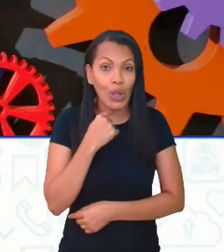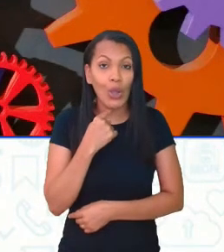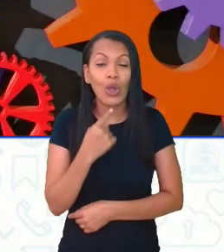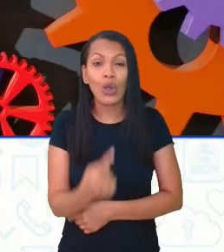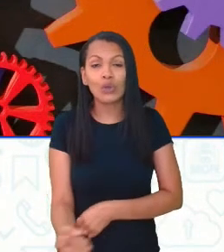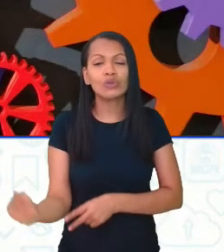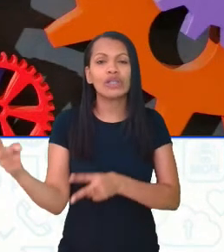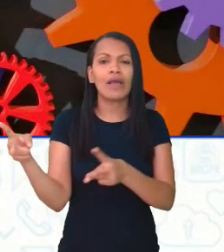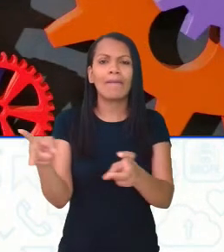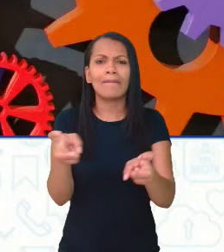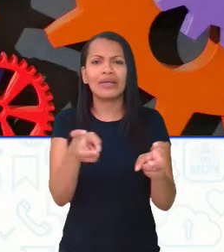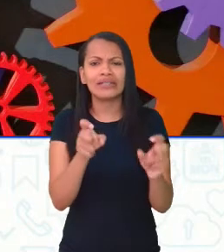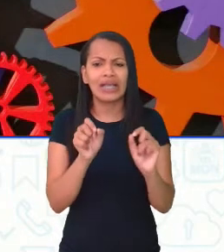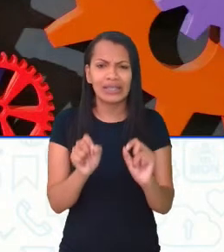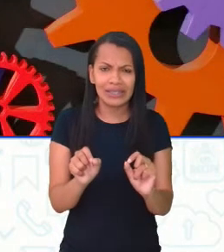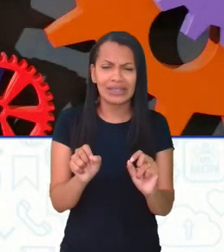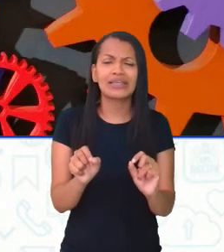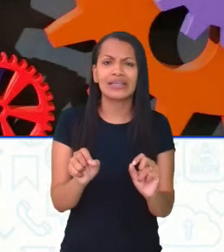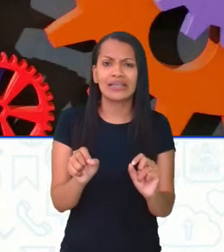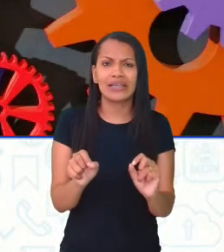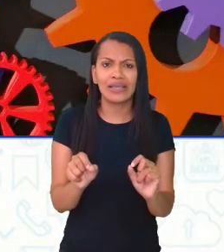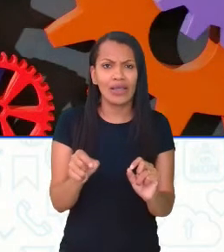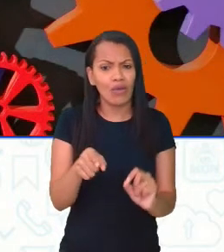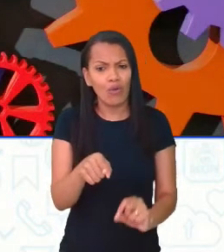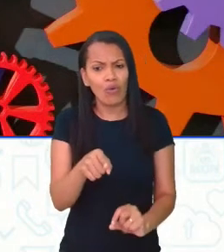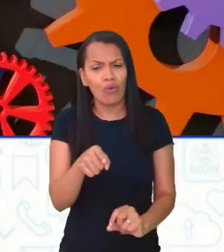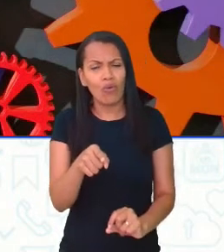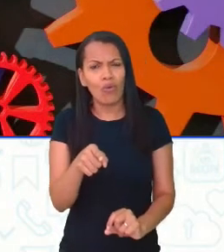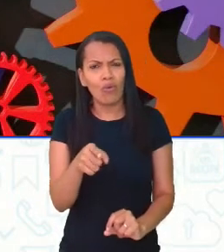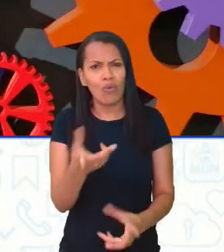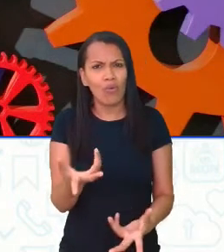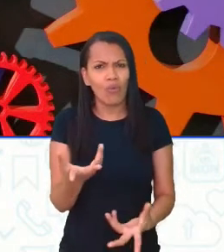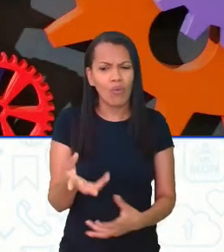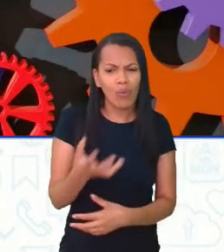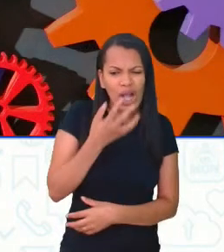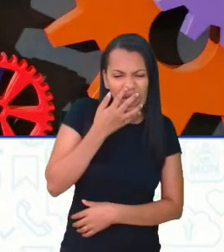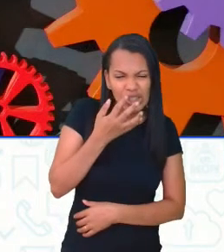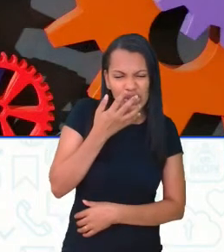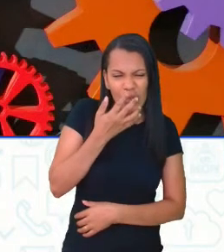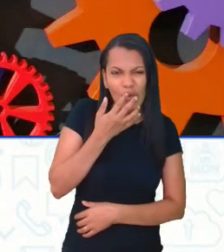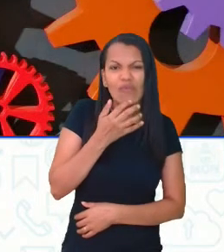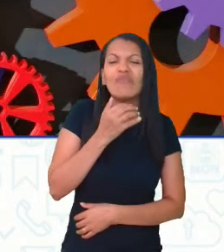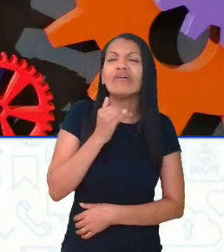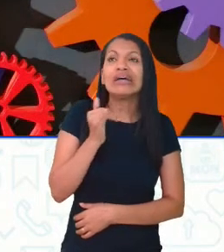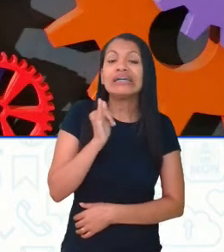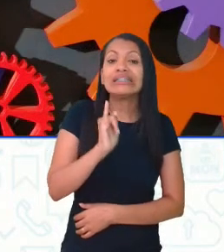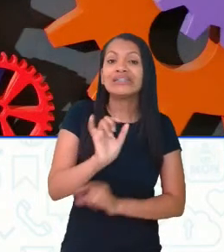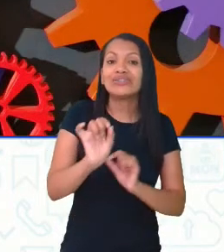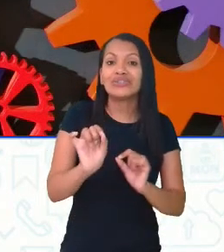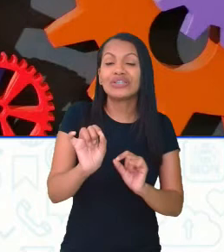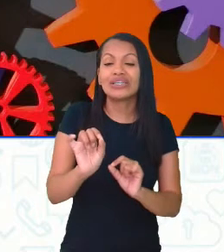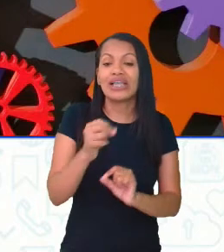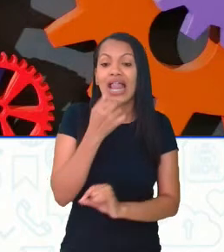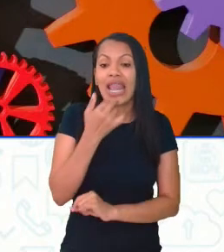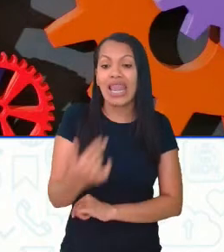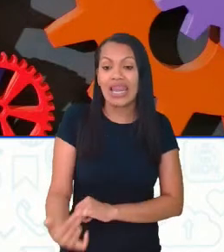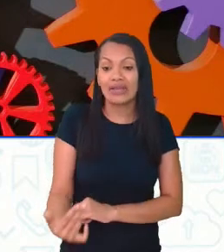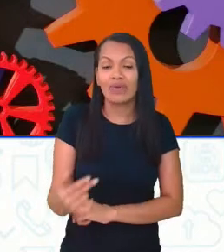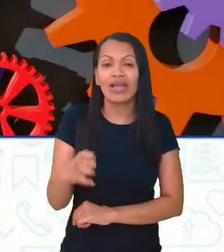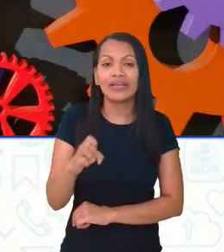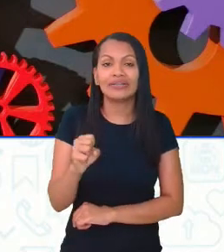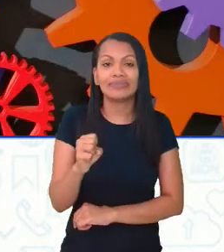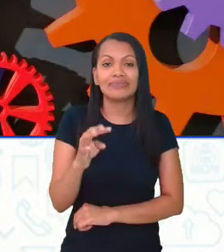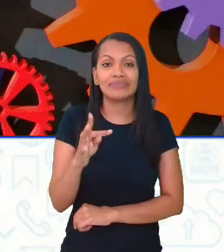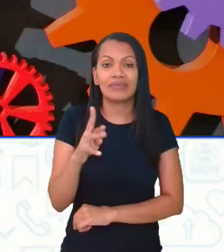primeiramente, pensar que o bichinho vai falar uma língua que seja diferente da nossa. Por isso que quando a gente escuta a palavra línguas estrangeiras, né,